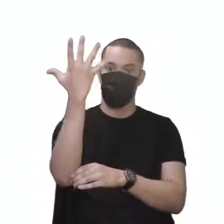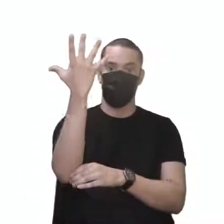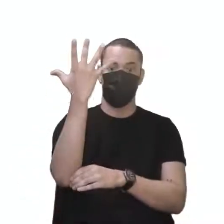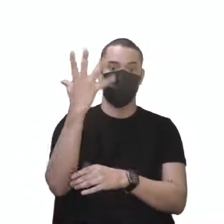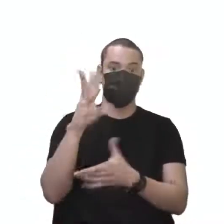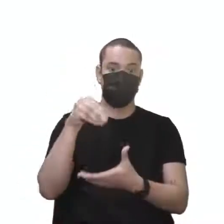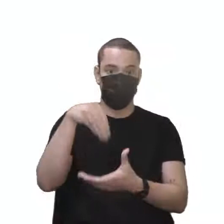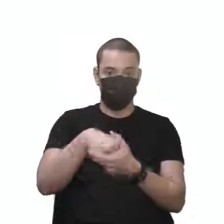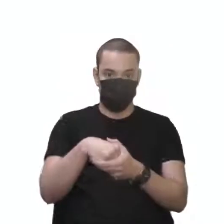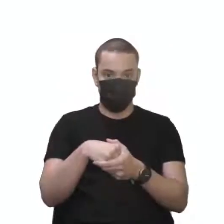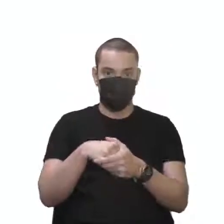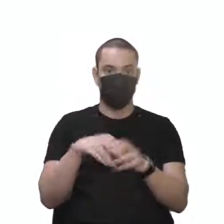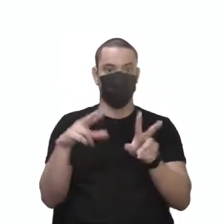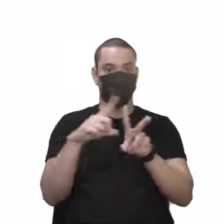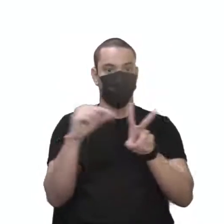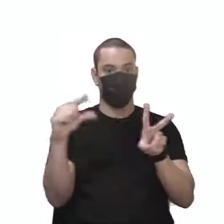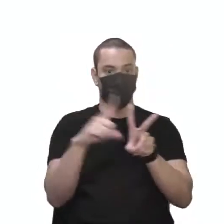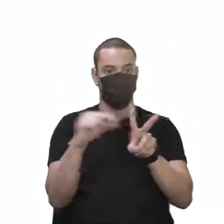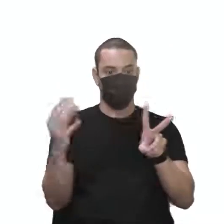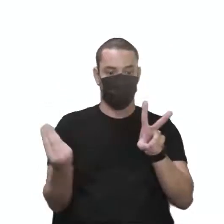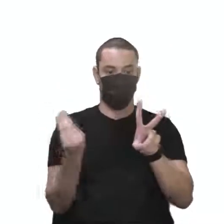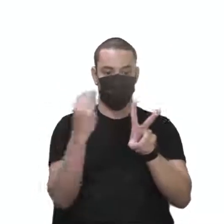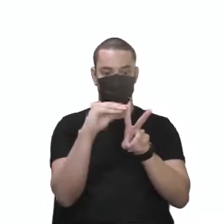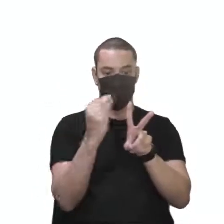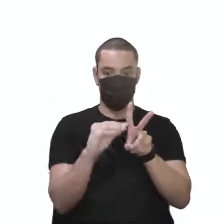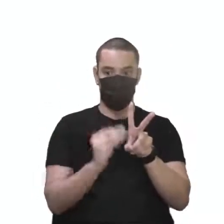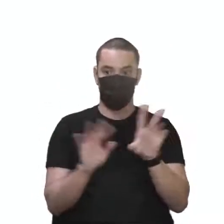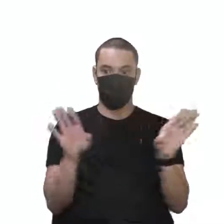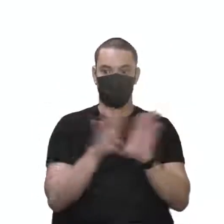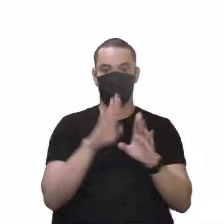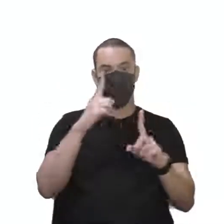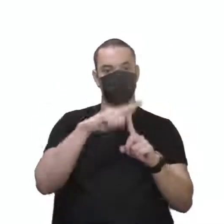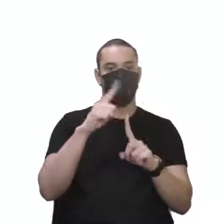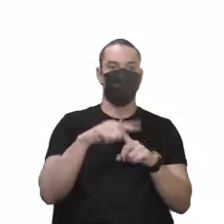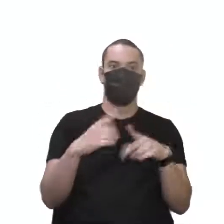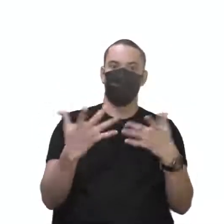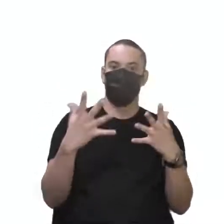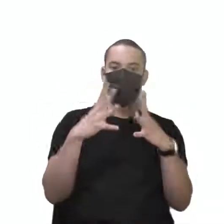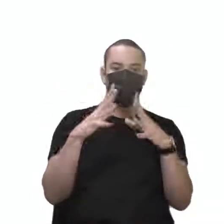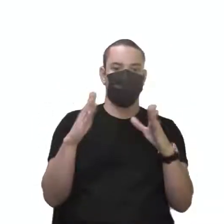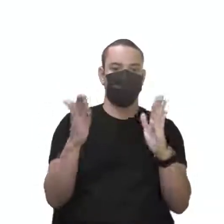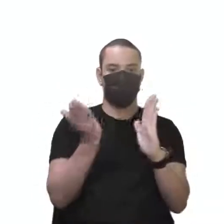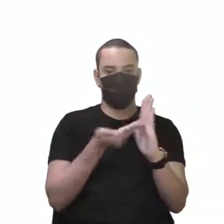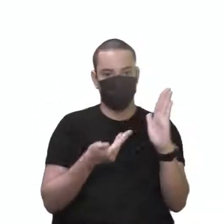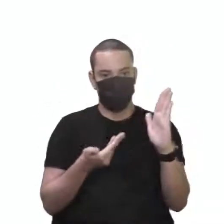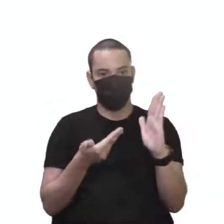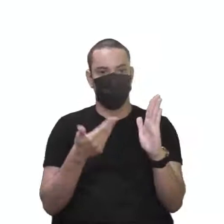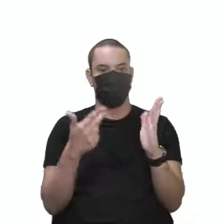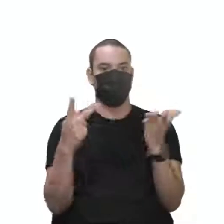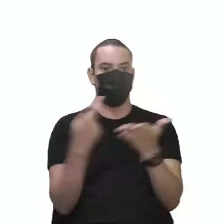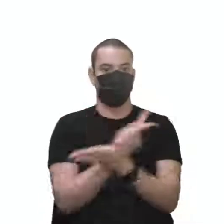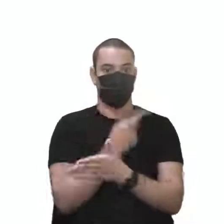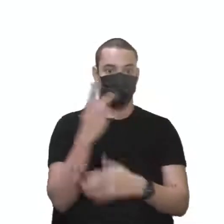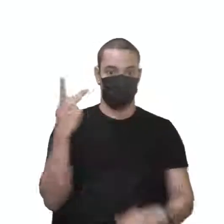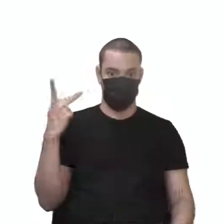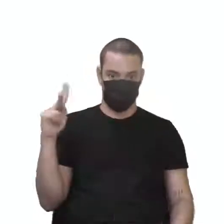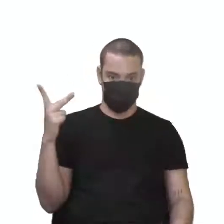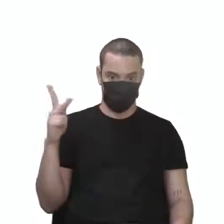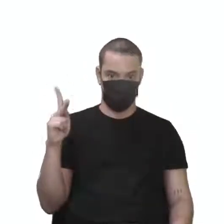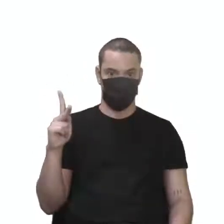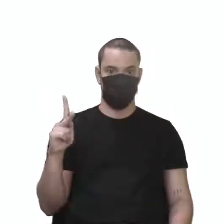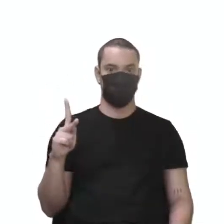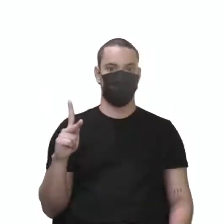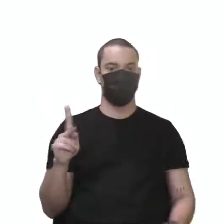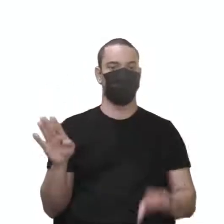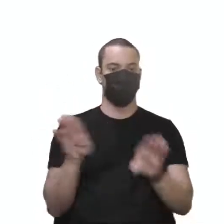organismos desses vegetais e, né, que tiver algum tipo de ferida, alguma lesão, né, nessa região, tanto da